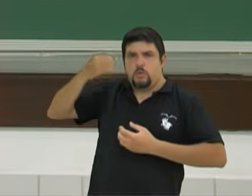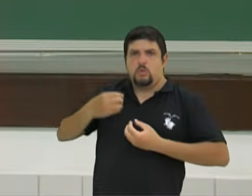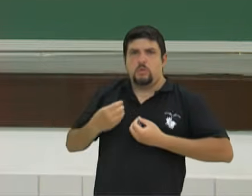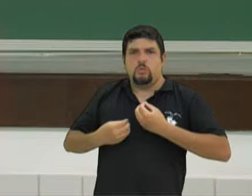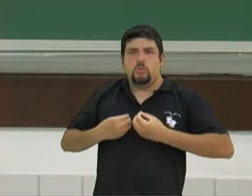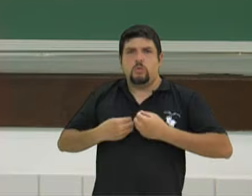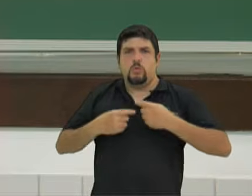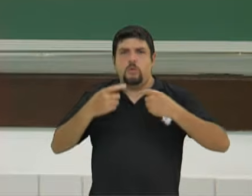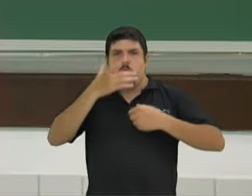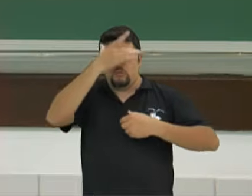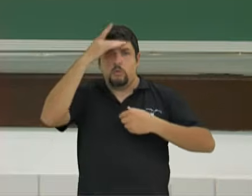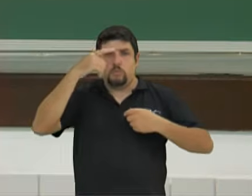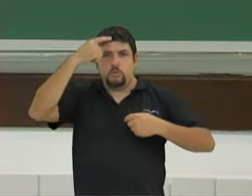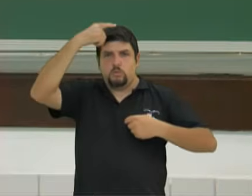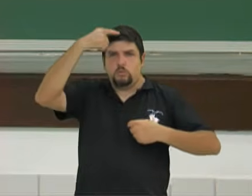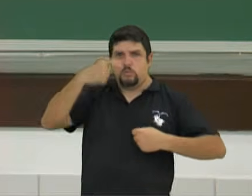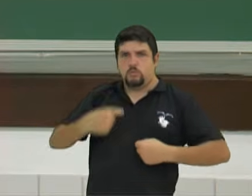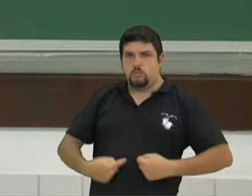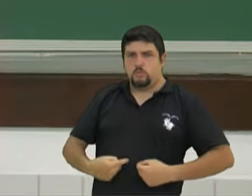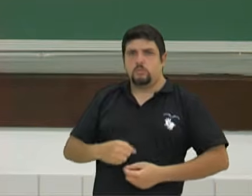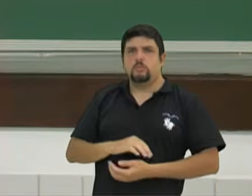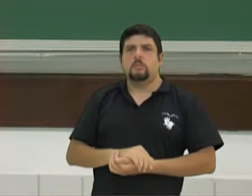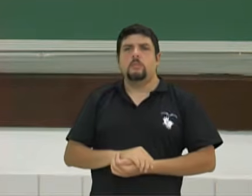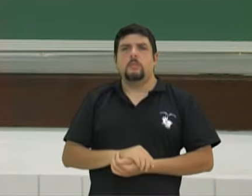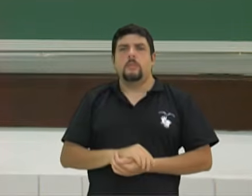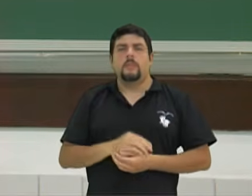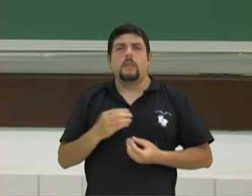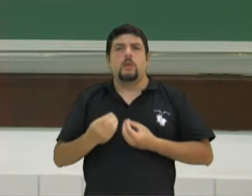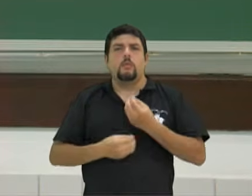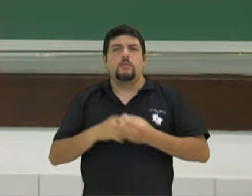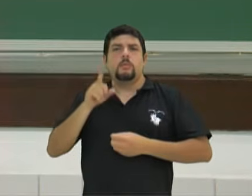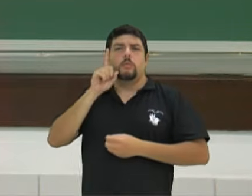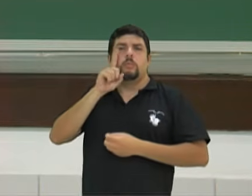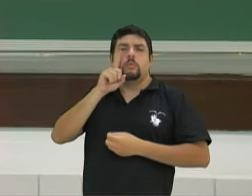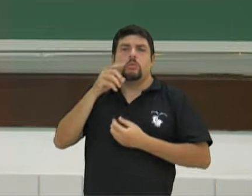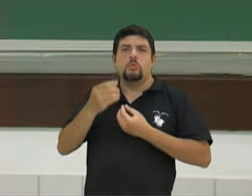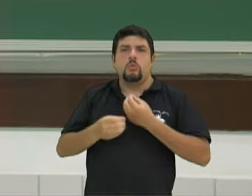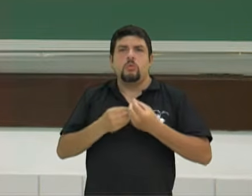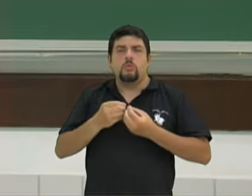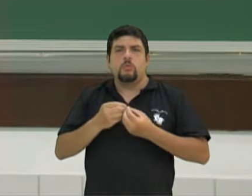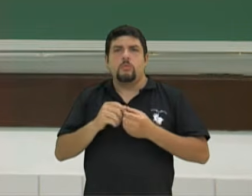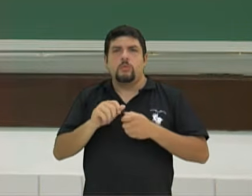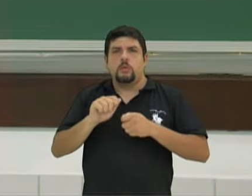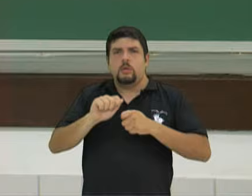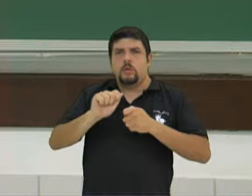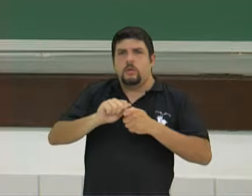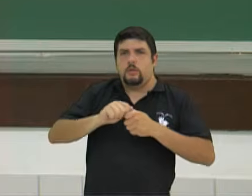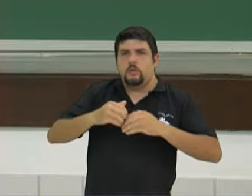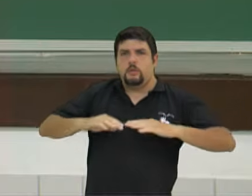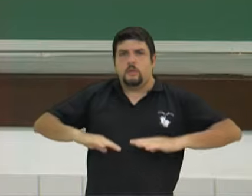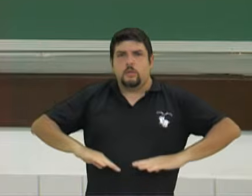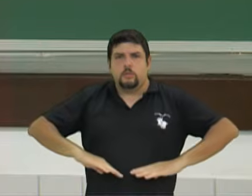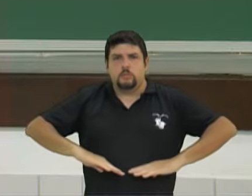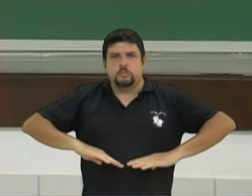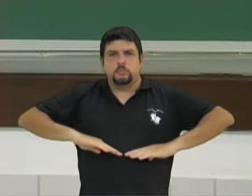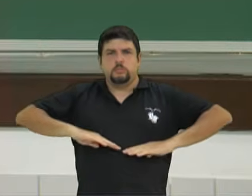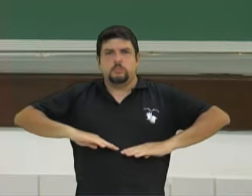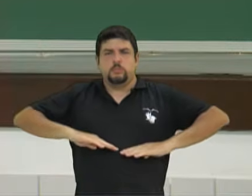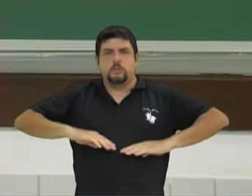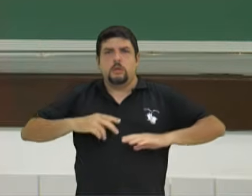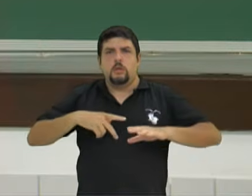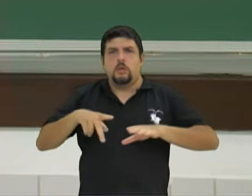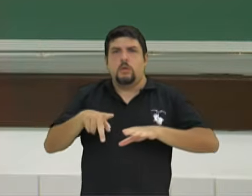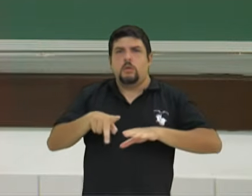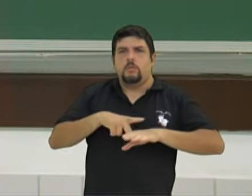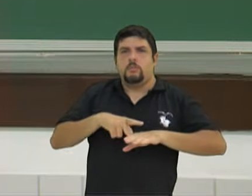desde o pé à cabeça, não é o que está acontecendo aqui. O que o plano americano fez? Ele pegou e aproximou, subiu mais um pouquinho, mais ou menos que cortando o pé